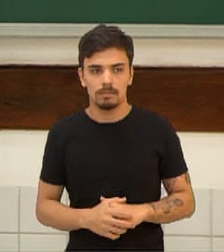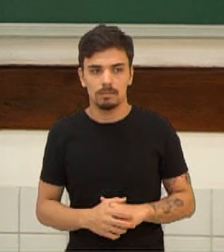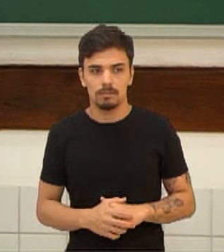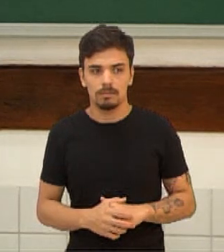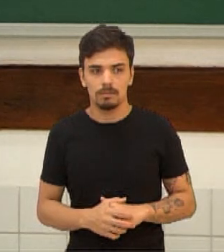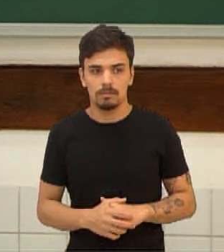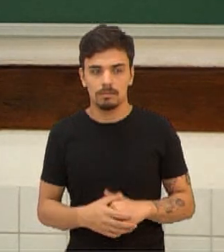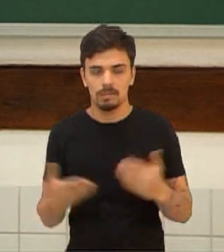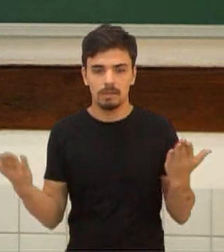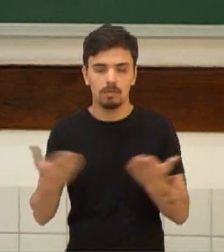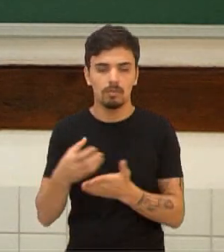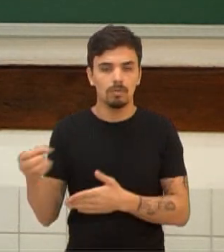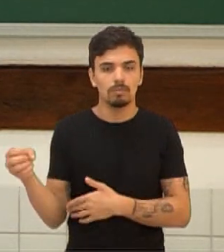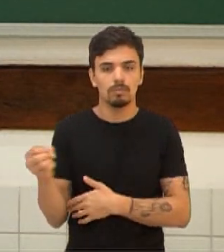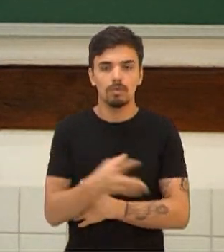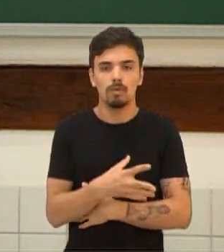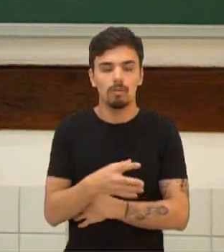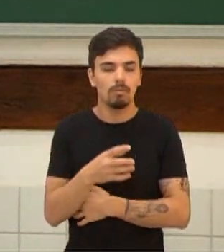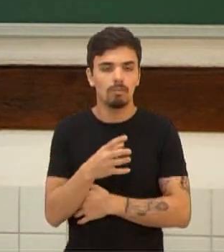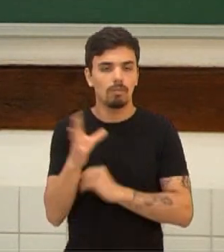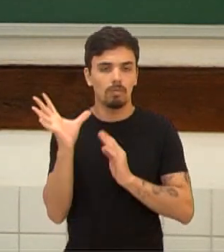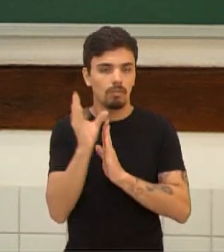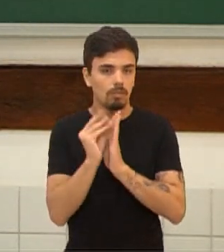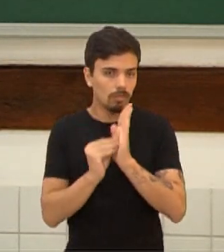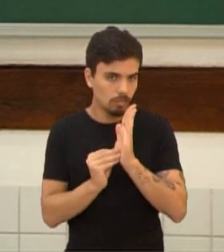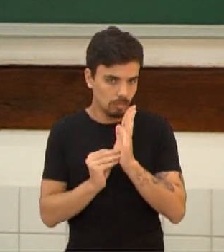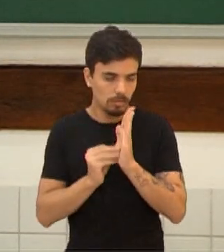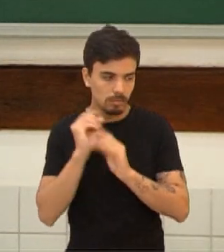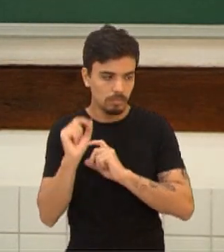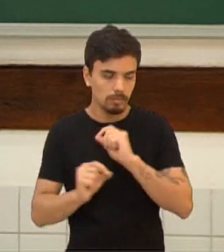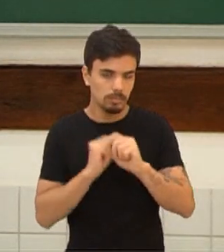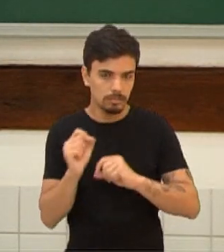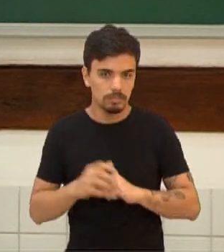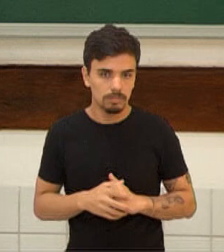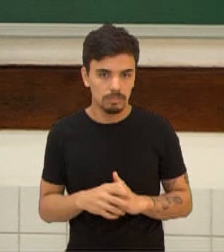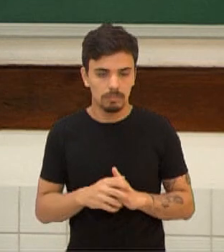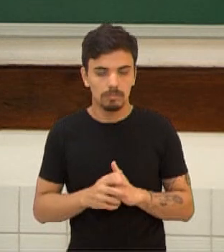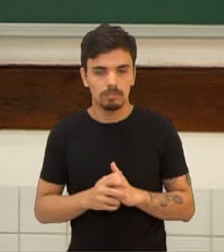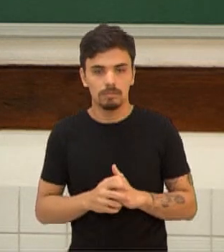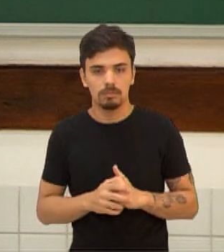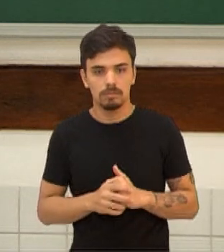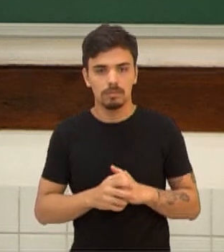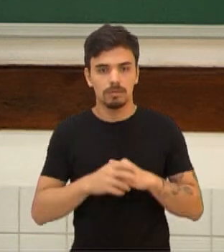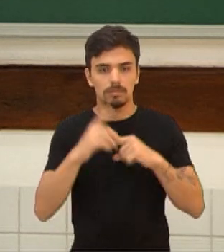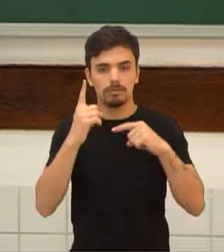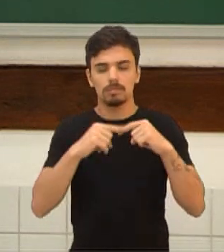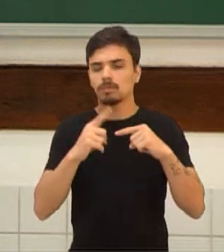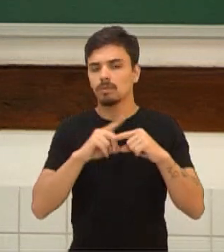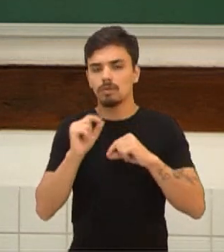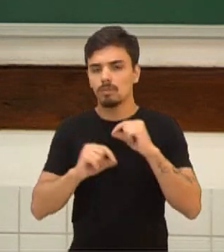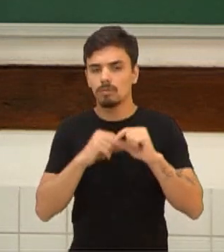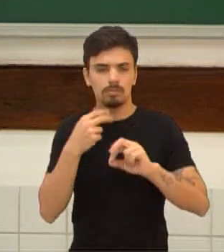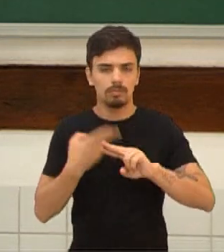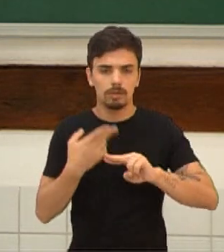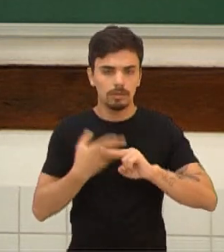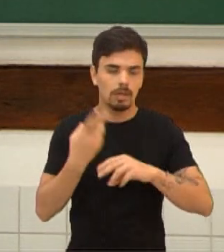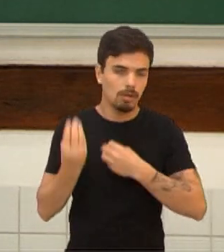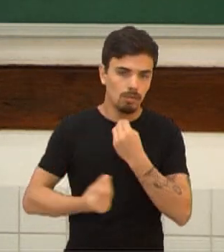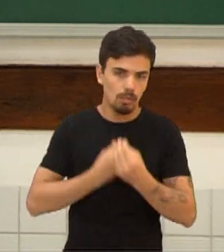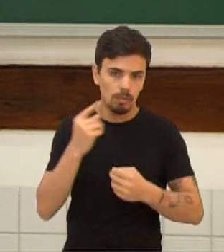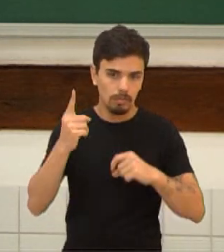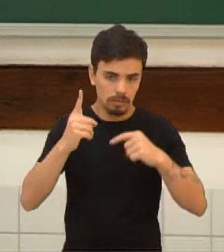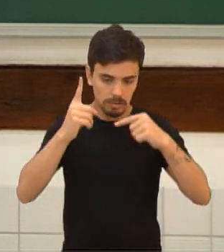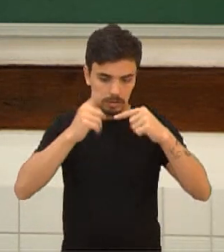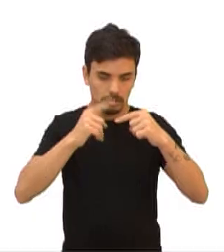conteúdo novo. Né? A gente quer ver agora o circuito RC, a utilização desse circuito. Então, olha